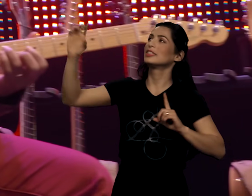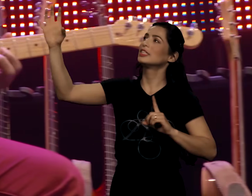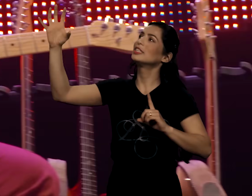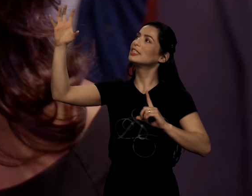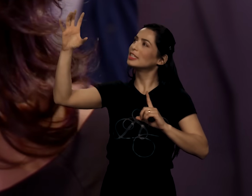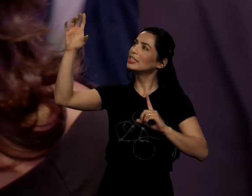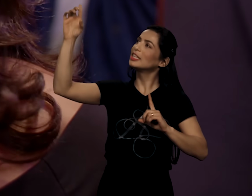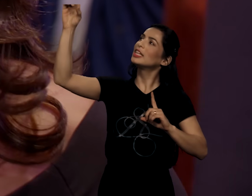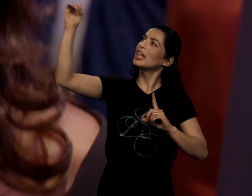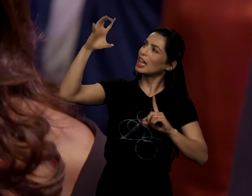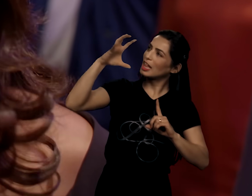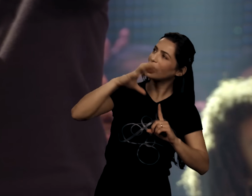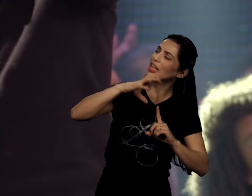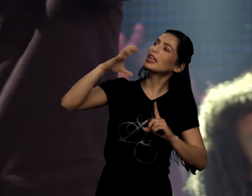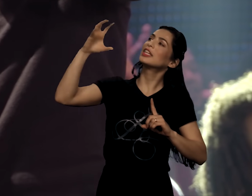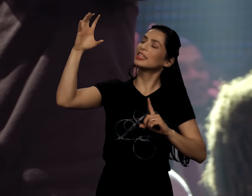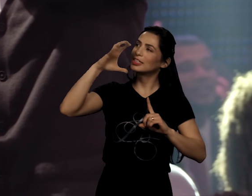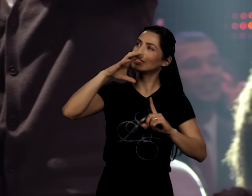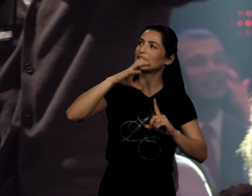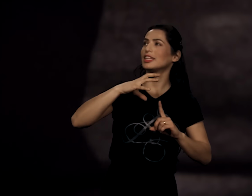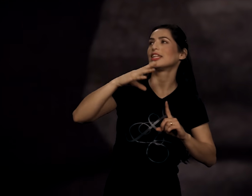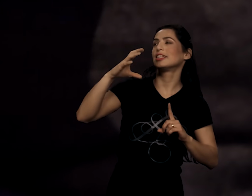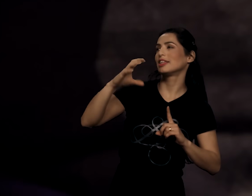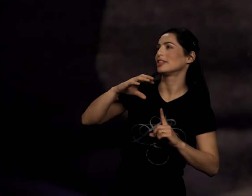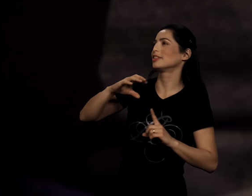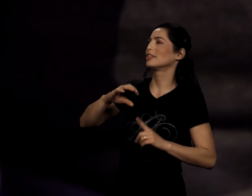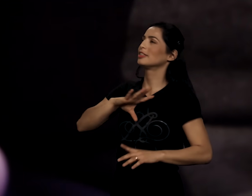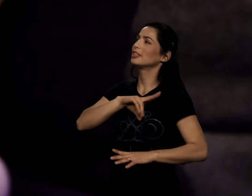mão. Deixa Deus agir,